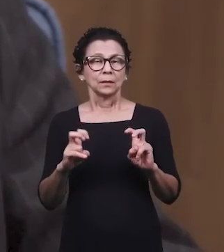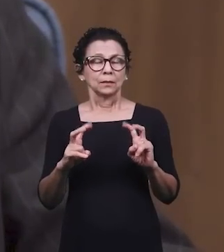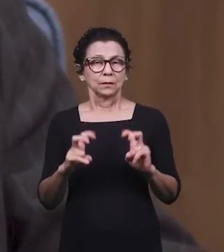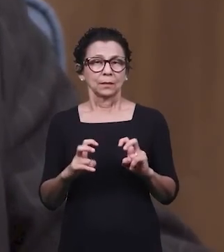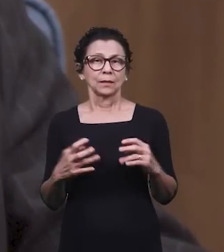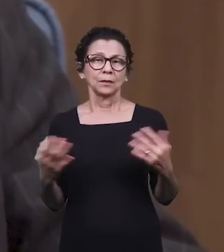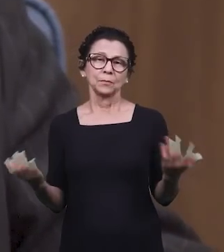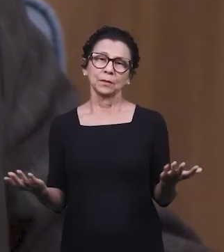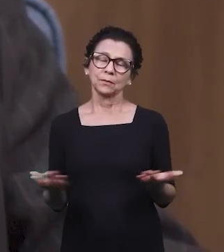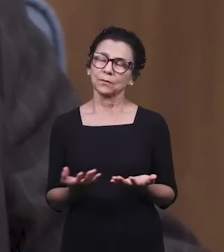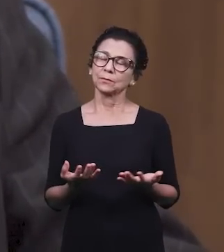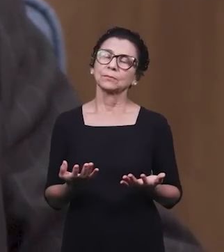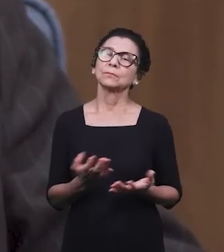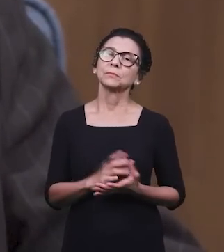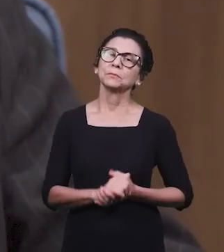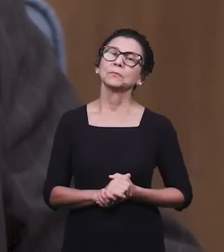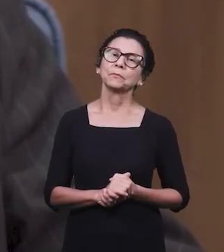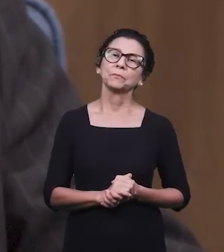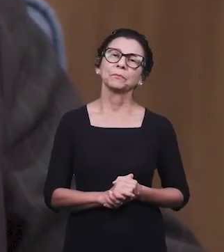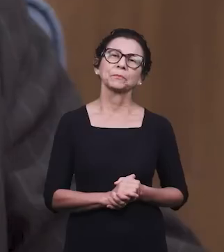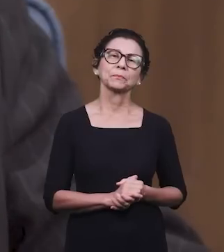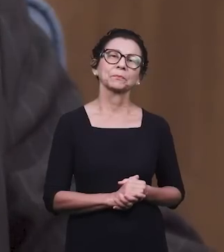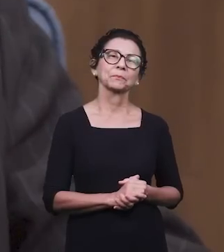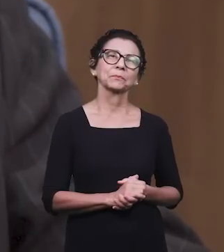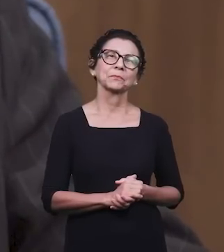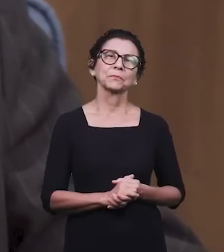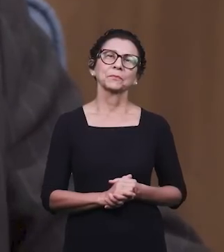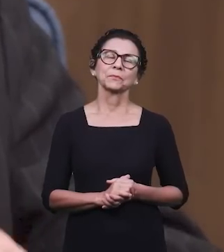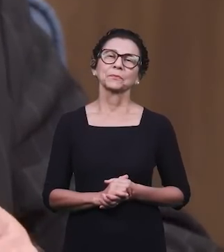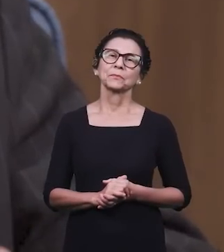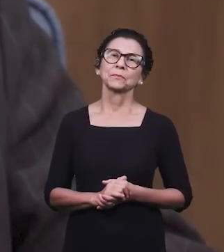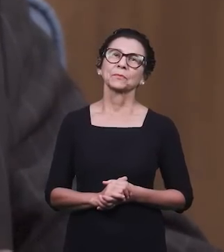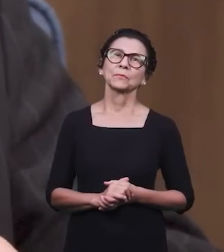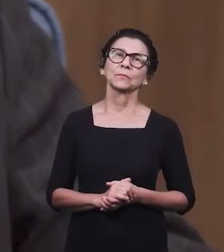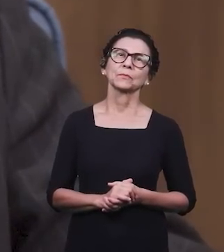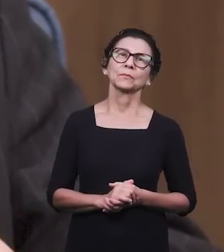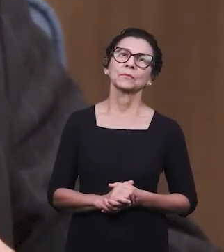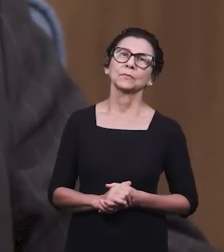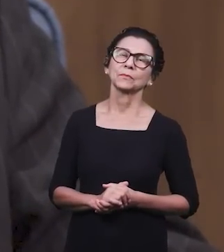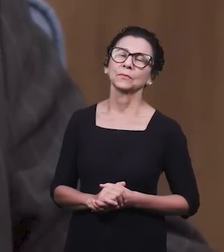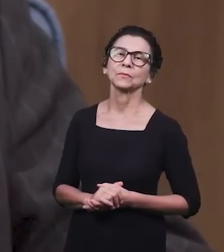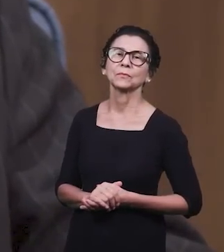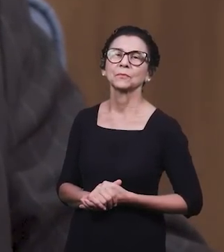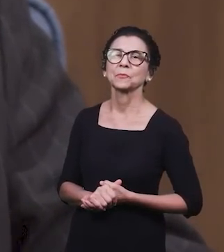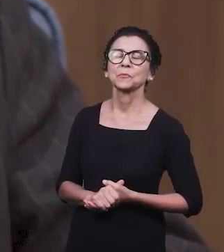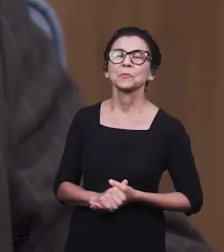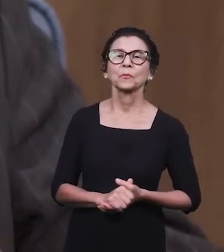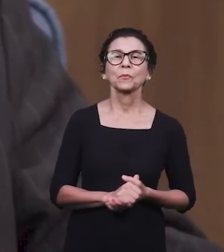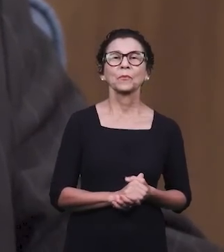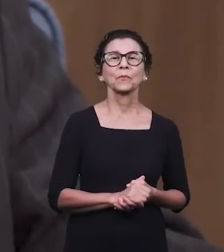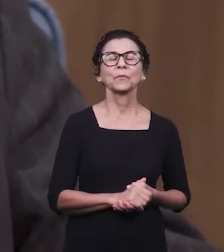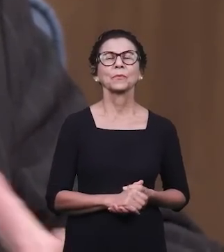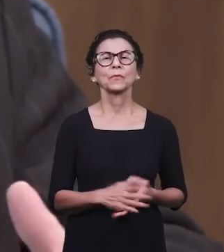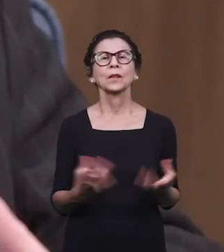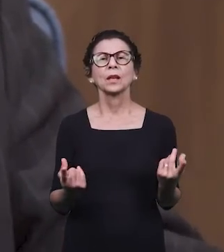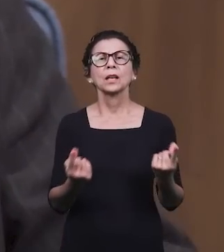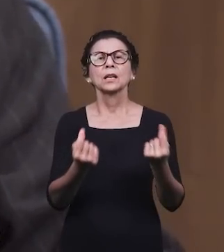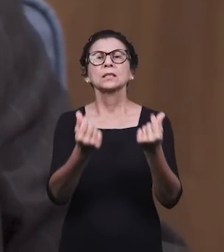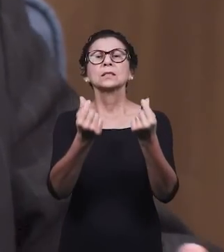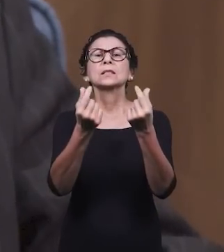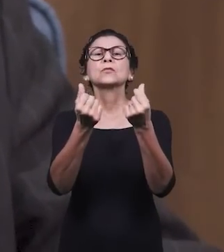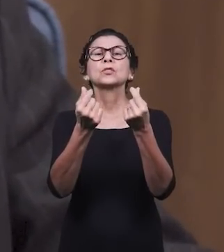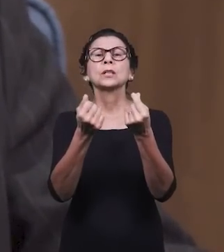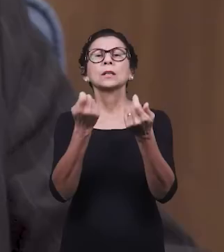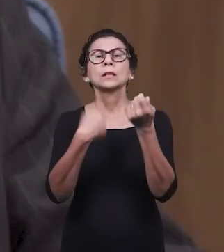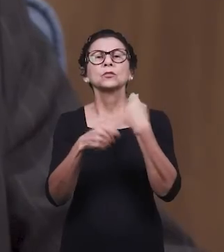por certo, vai te interessar. E o tema é: como cuidar do seu dinheiro? Seu dinheiro, seu salário,